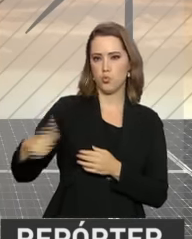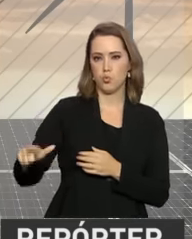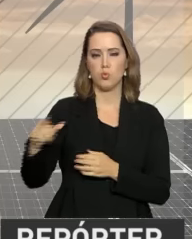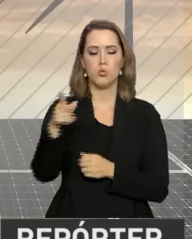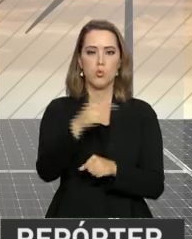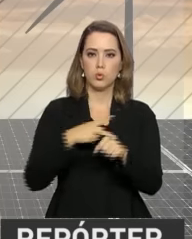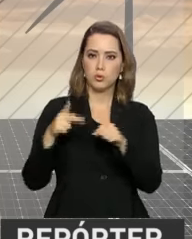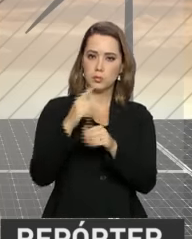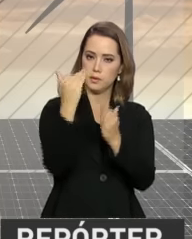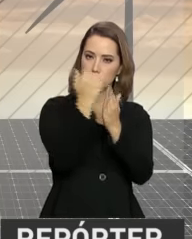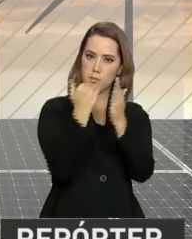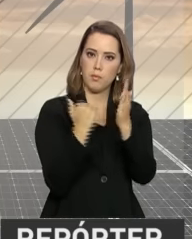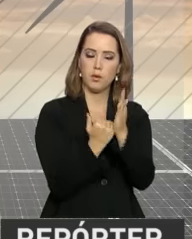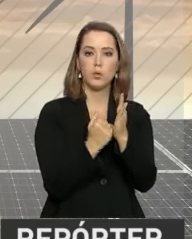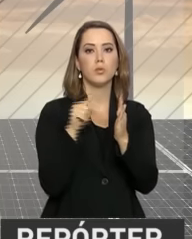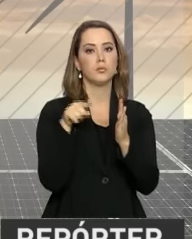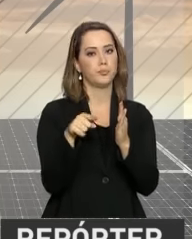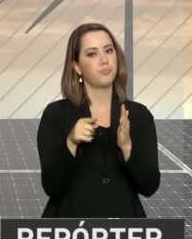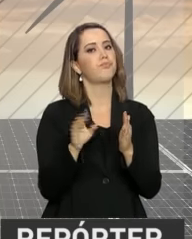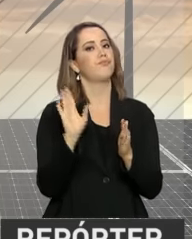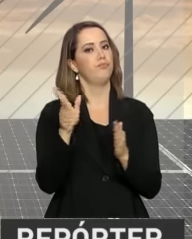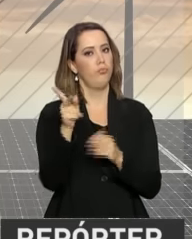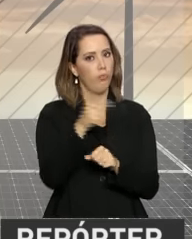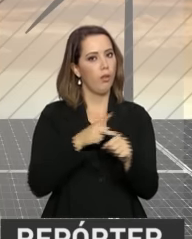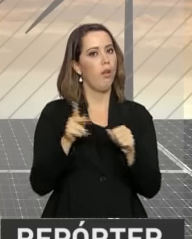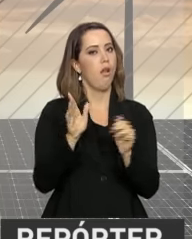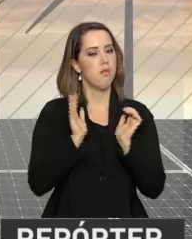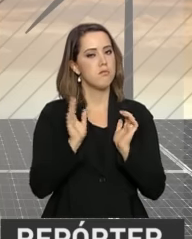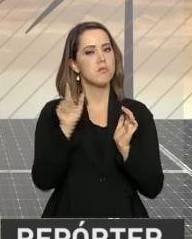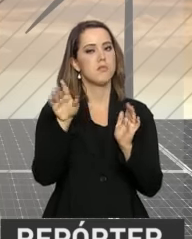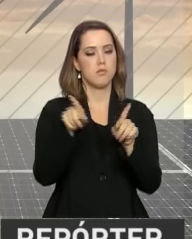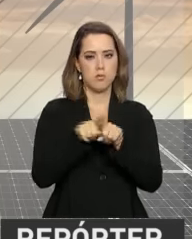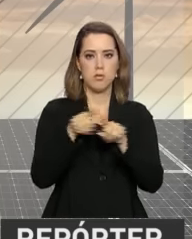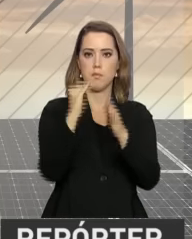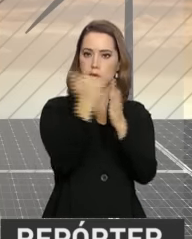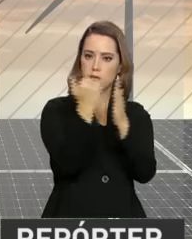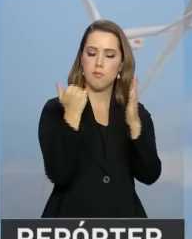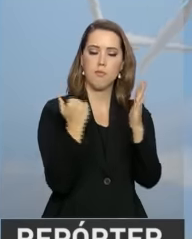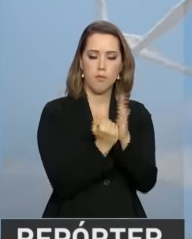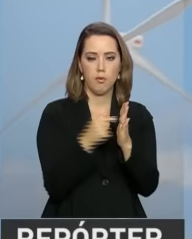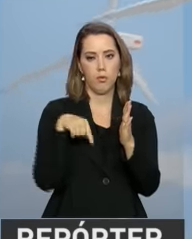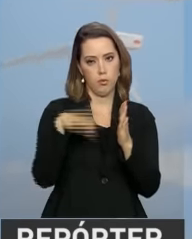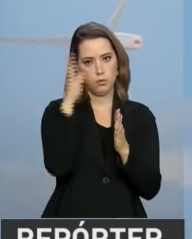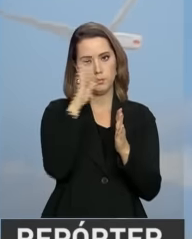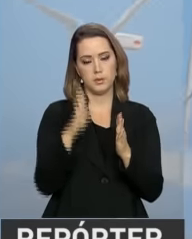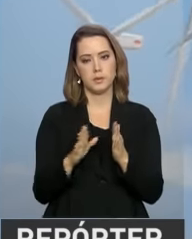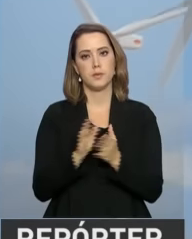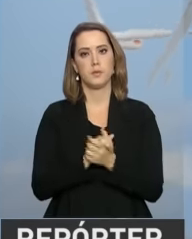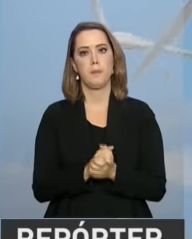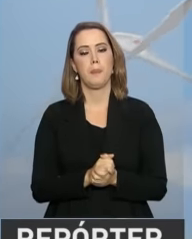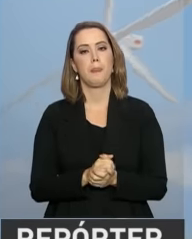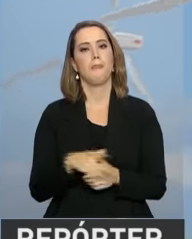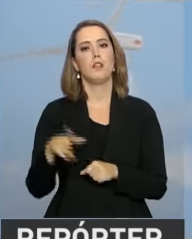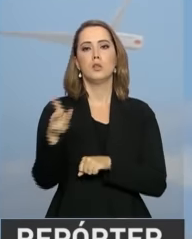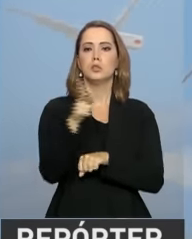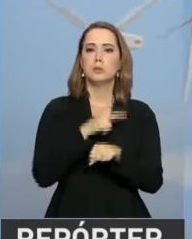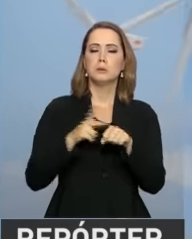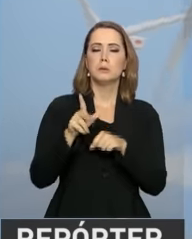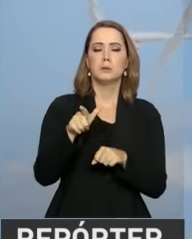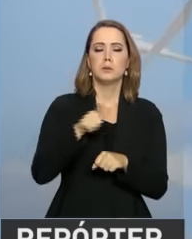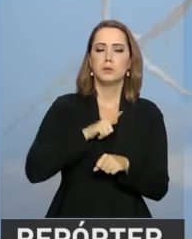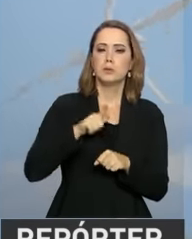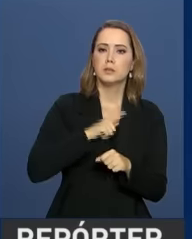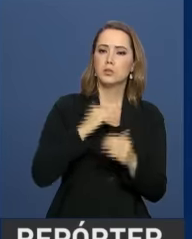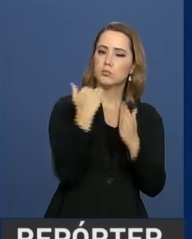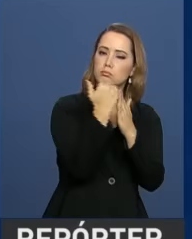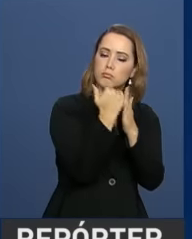7,7 já os países ricos TM média de 9,9 por. o país tem um plano decenal de expansão